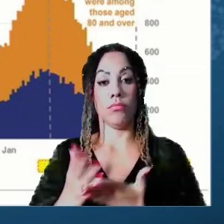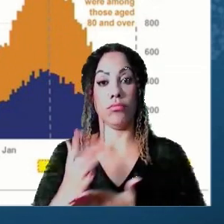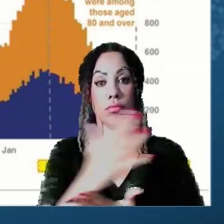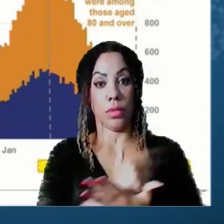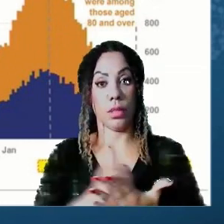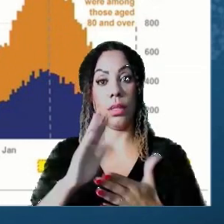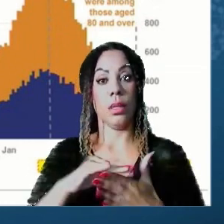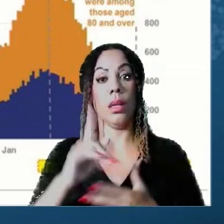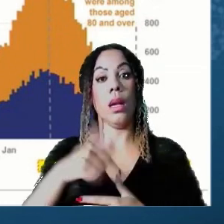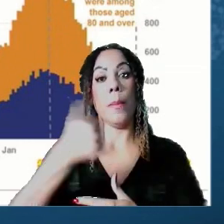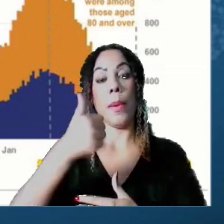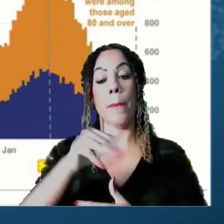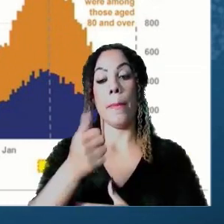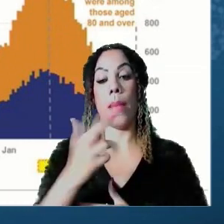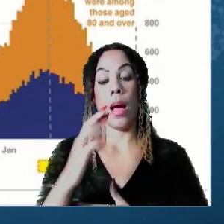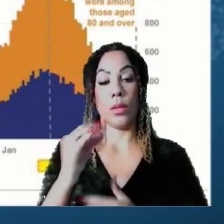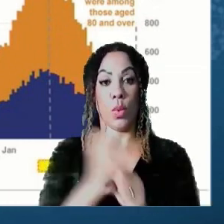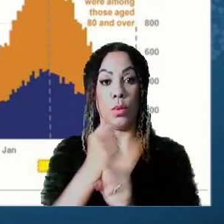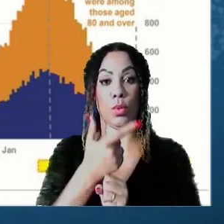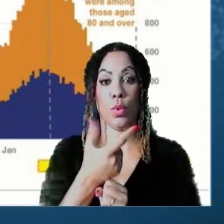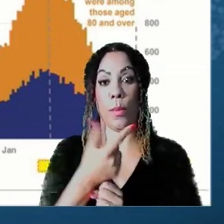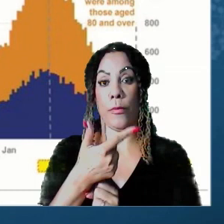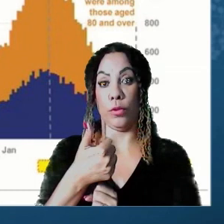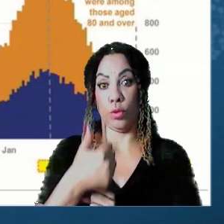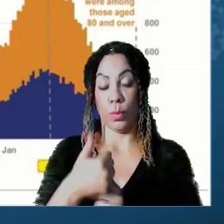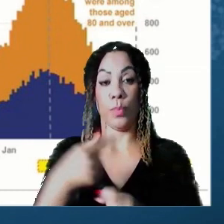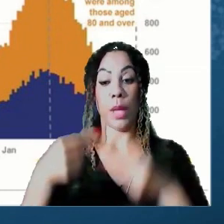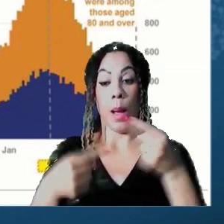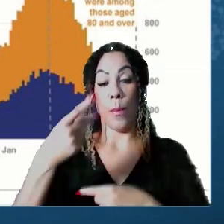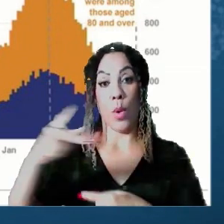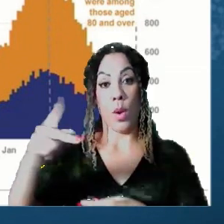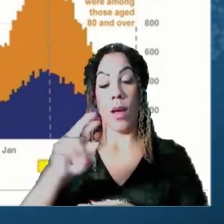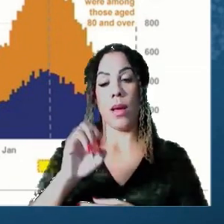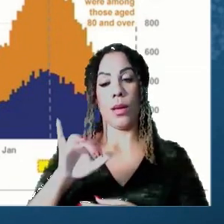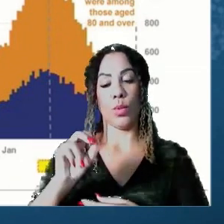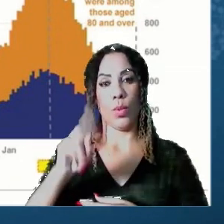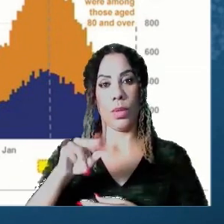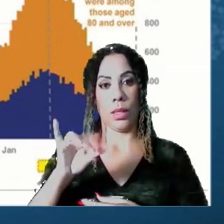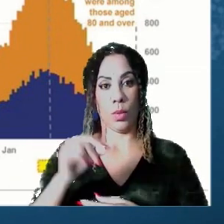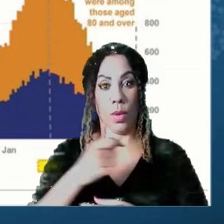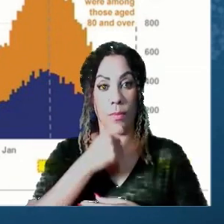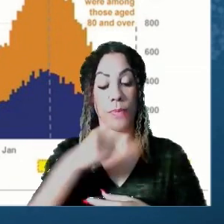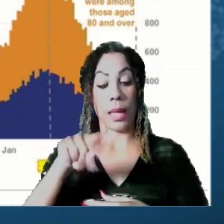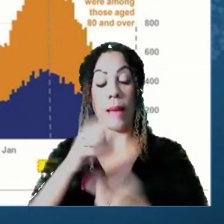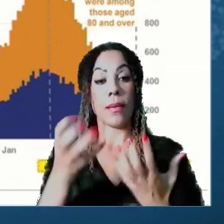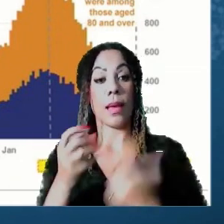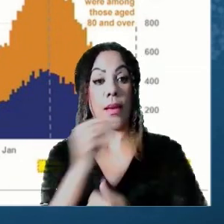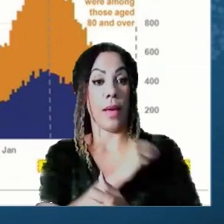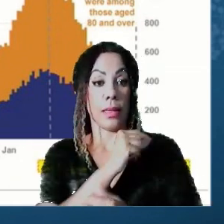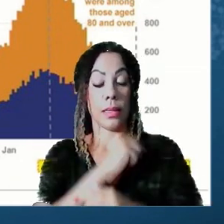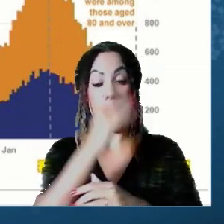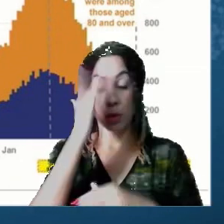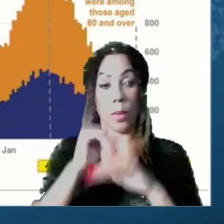em 1º de março de 2021, a política no Reino Unido era vacinar pessoas acima de 80